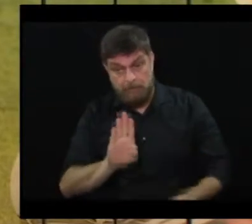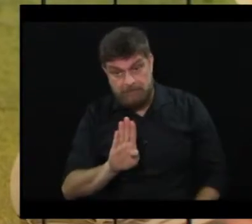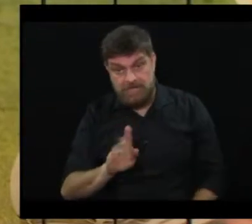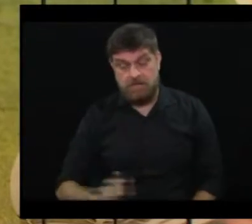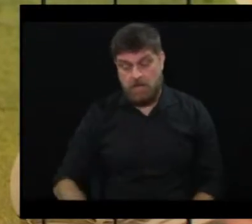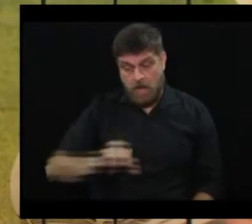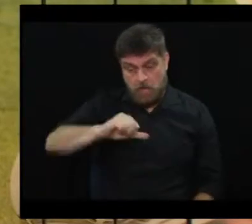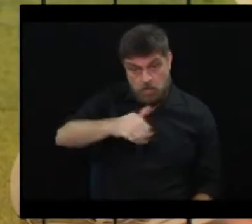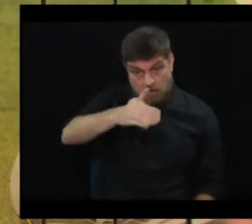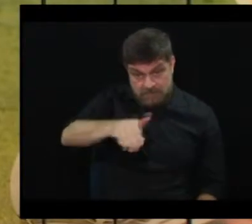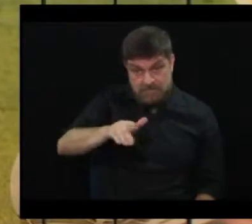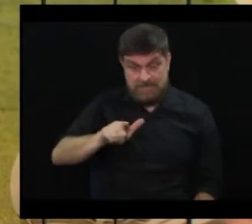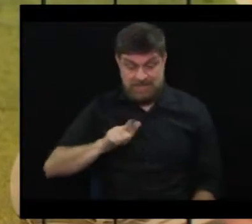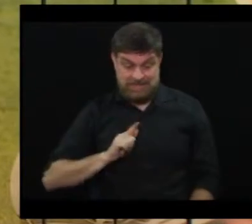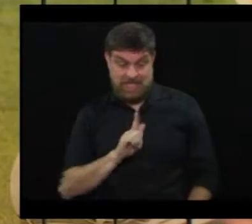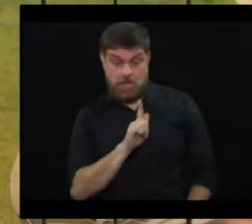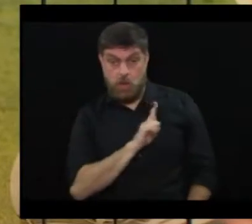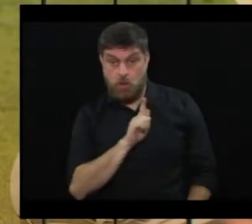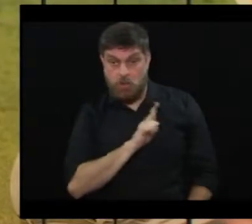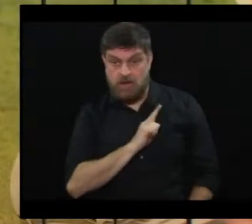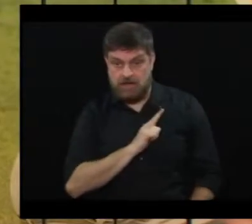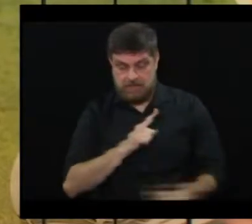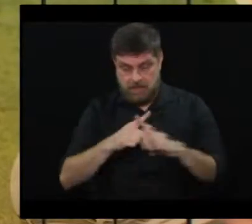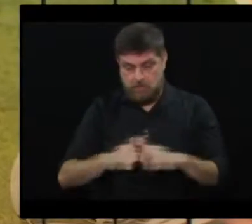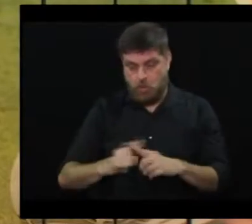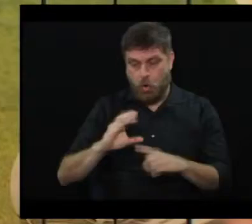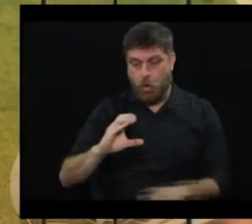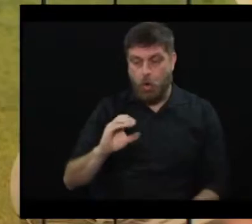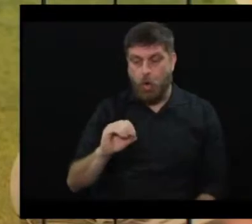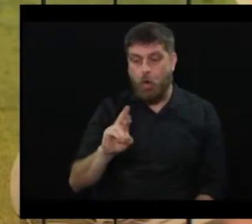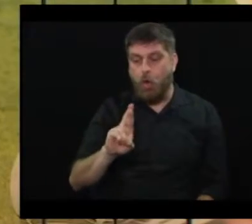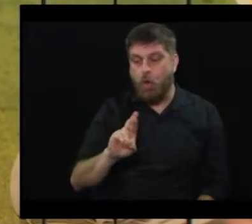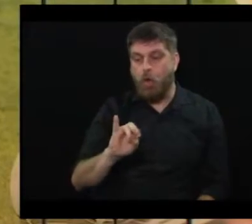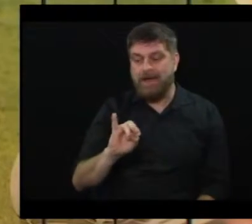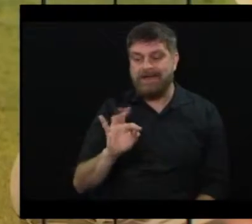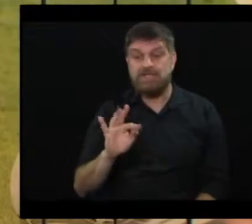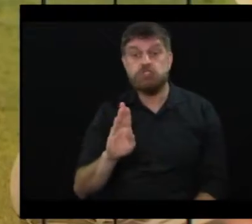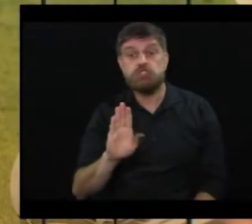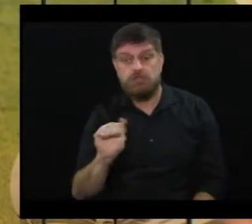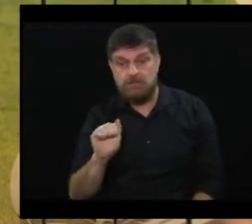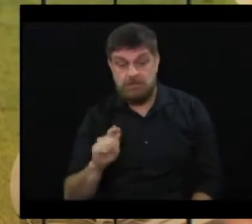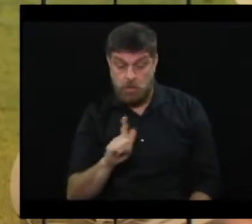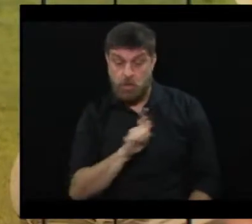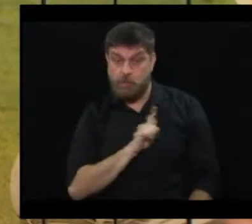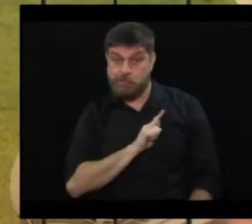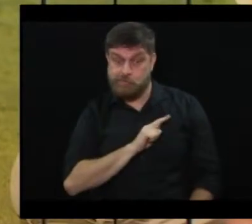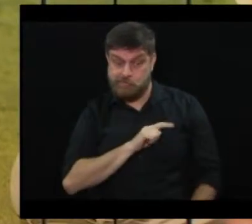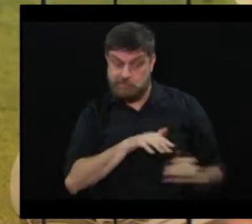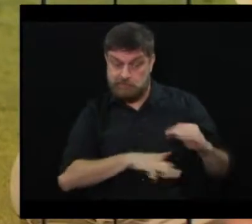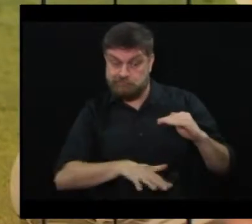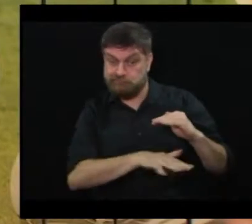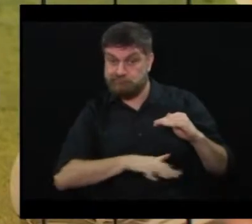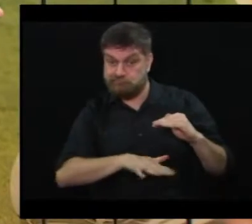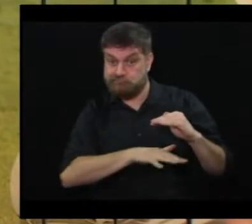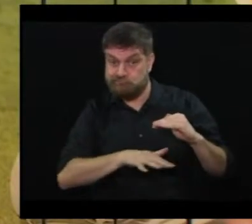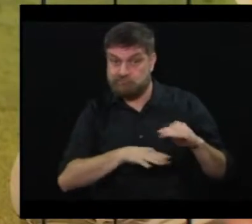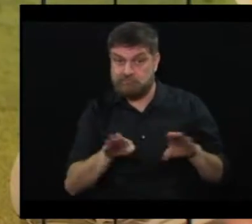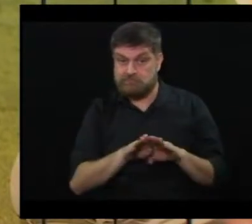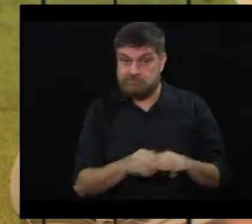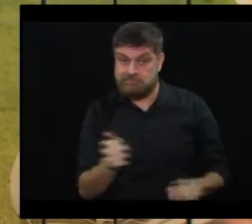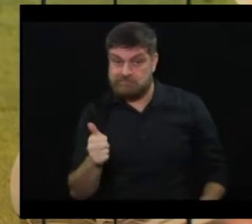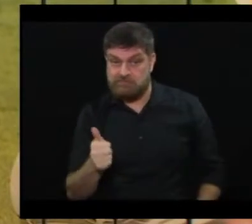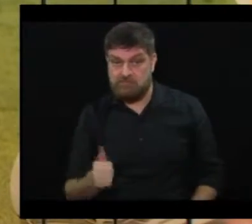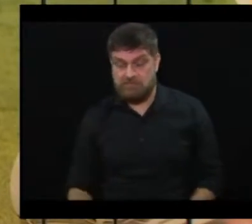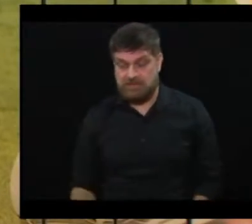9h30 da noite, Guarani e Coritiba no Estádio Brinco de Ouro. O Bugre na zona de rebaixamento e o adversário